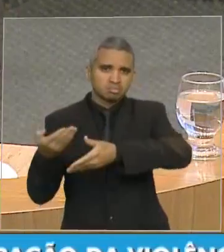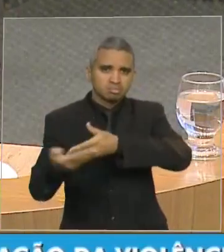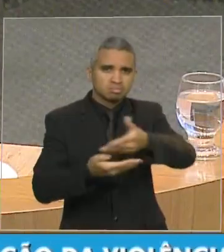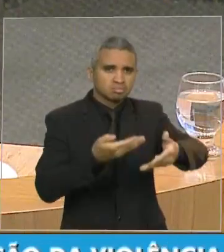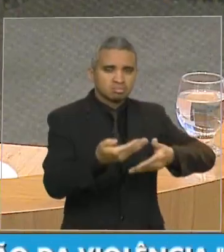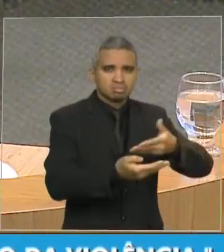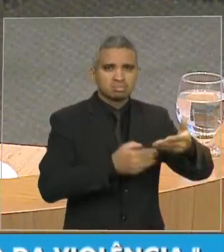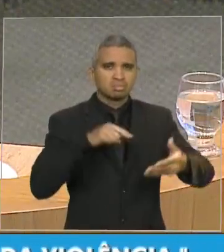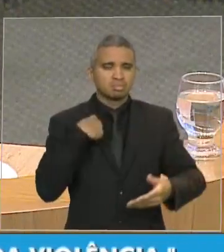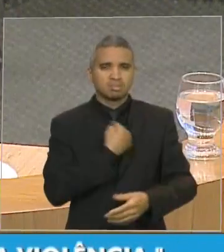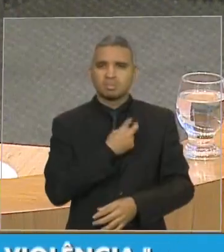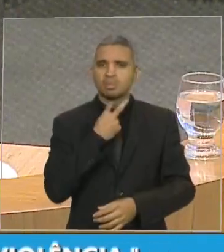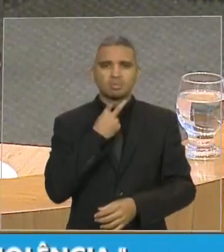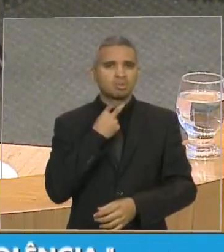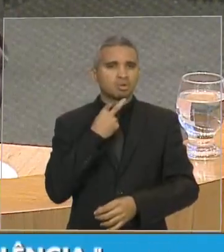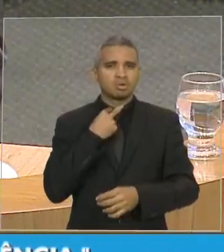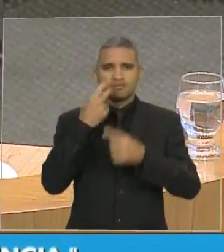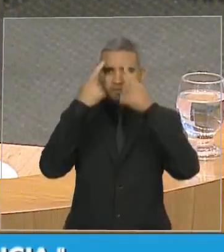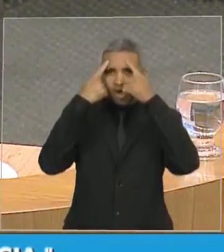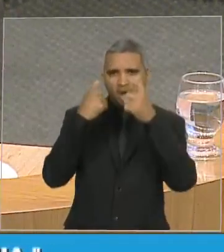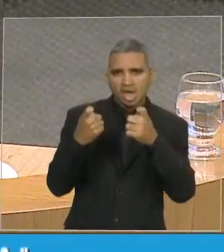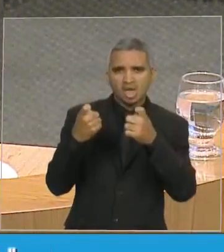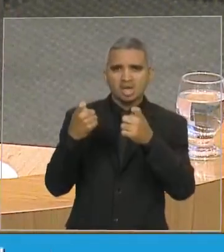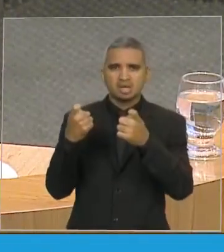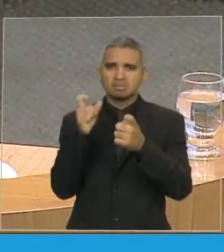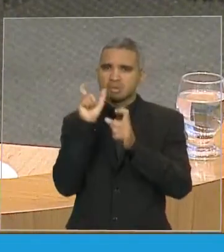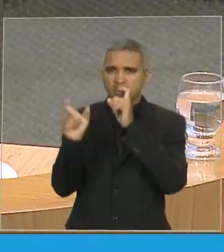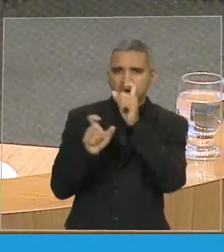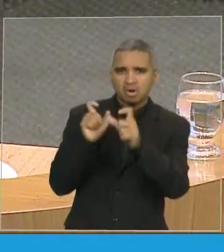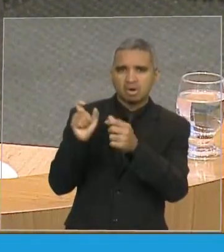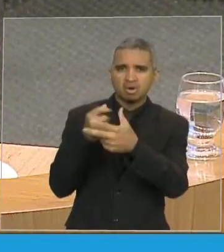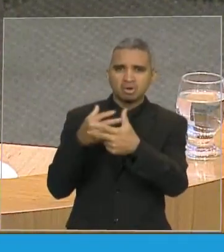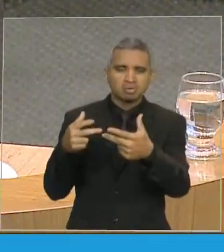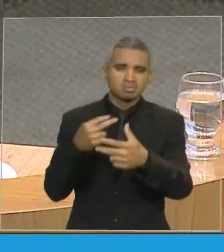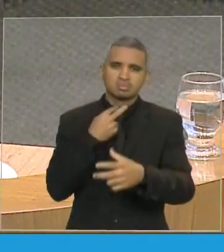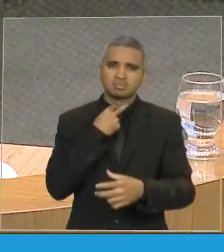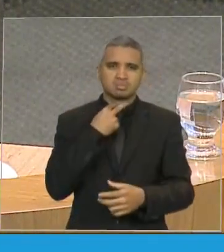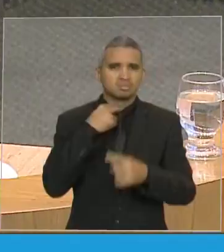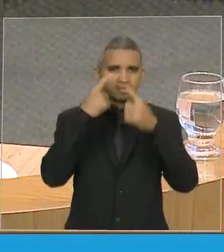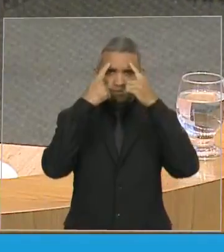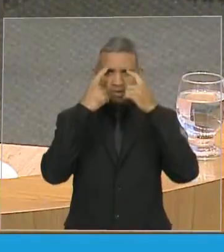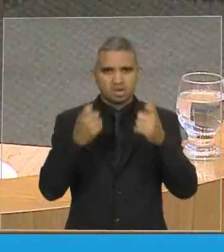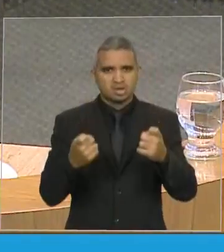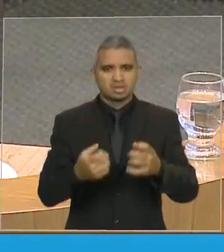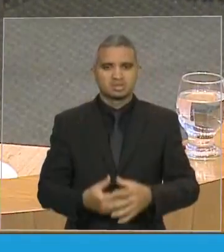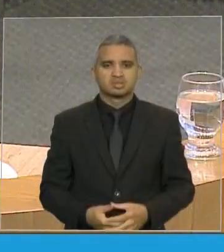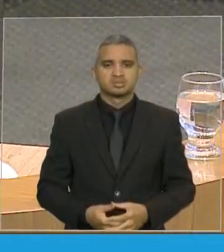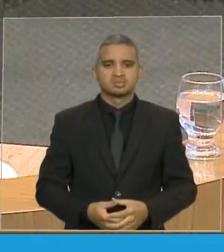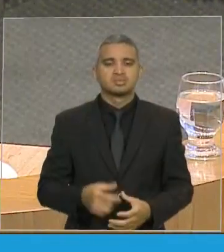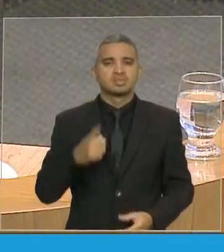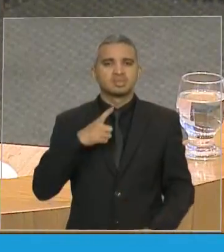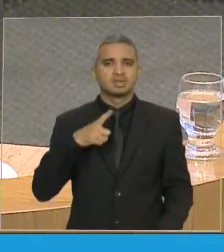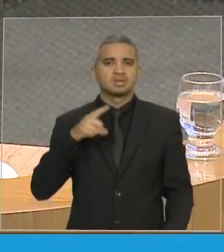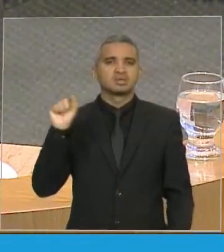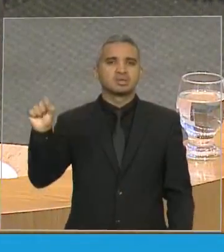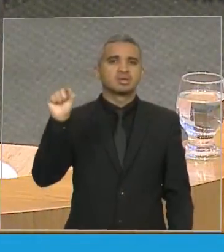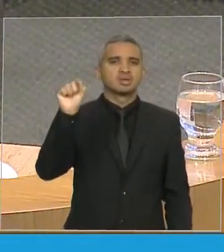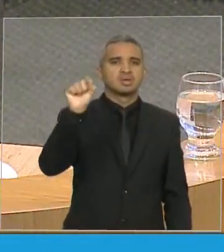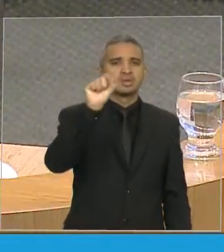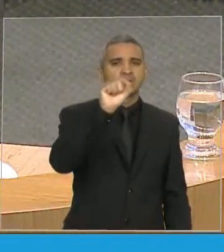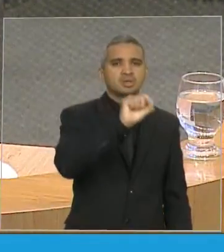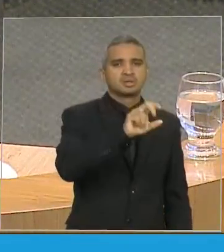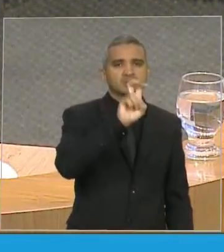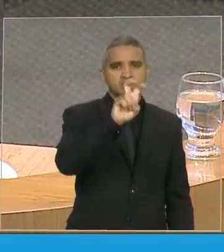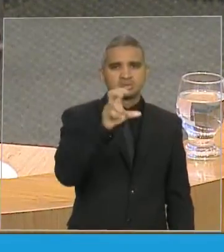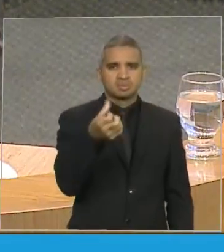violentos uns com os outros. Durante toda a preparação dessa campanha, nas 56 paróquias e por todos os lugares